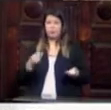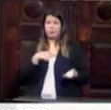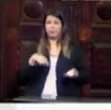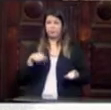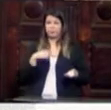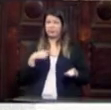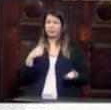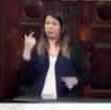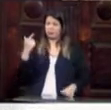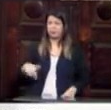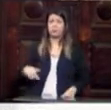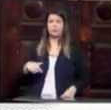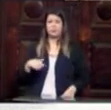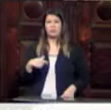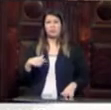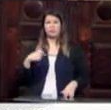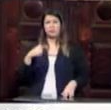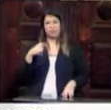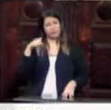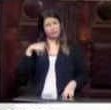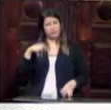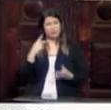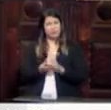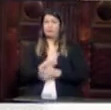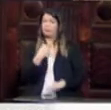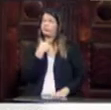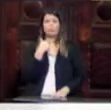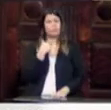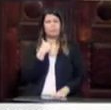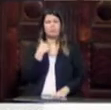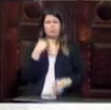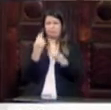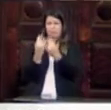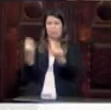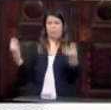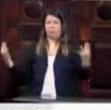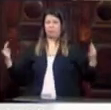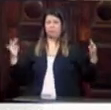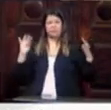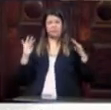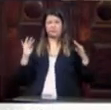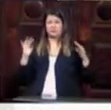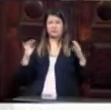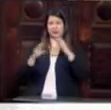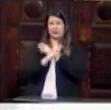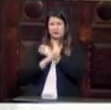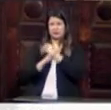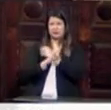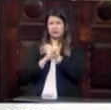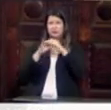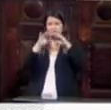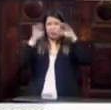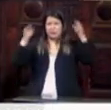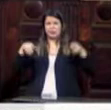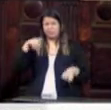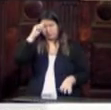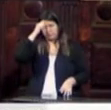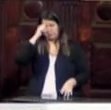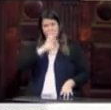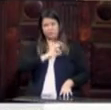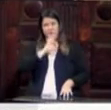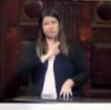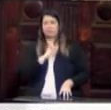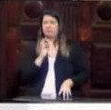Parlamento, porque é muito grave um Parlamento que, para funcionar, tem que ter grade, tem que ter cachorro, tem que ter caveirão. Sinal que esse Parlamento está distante dos interesses